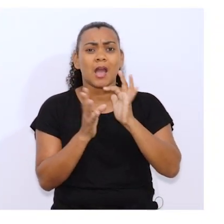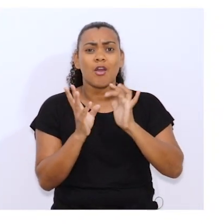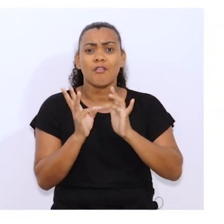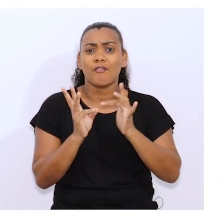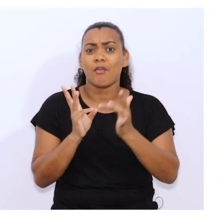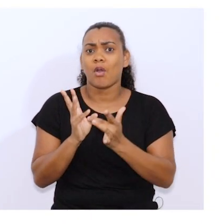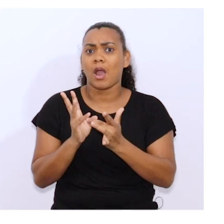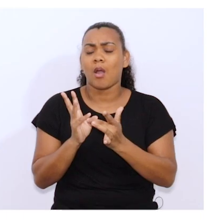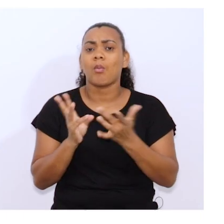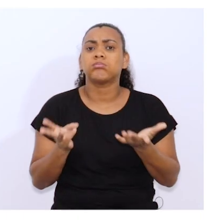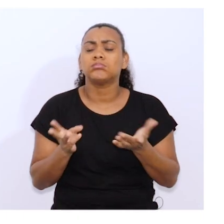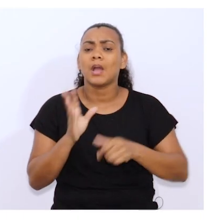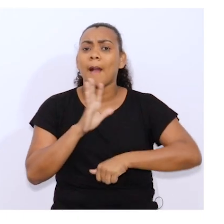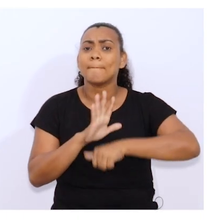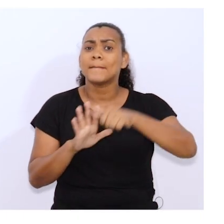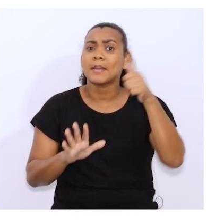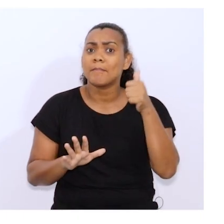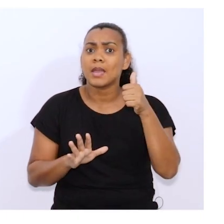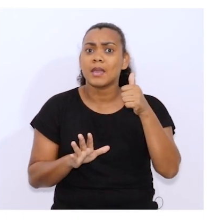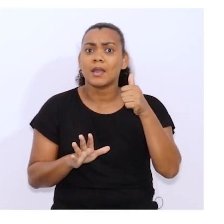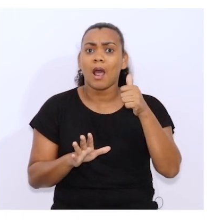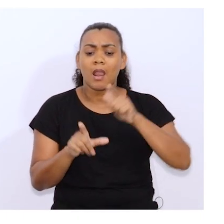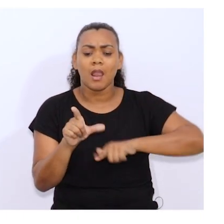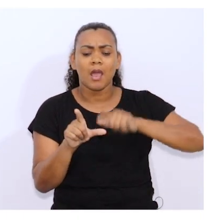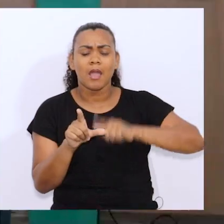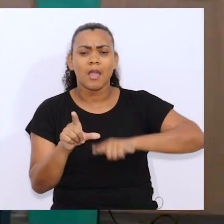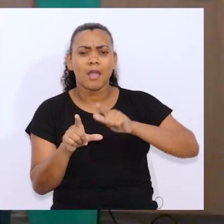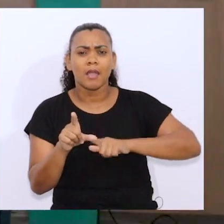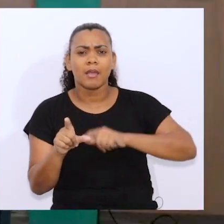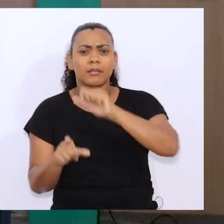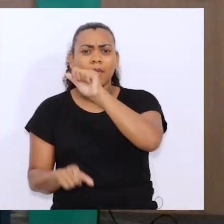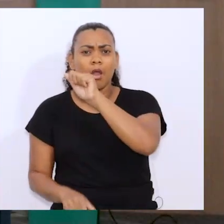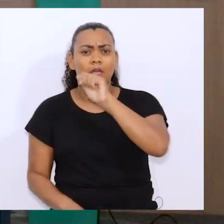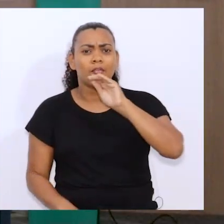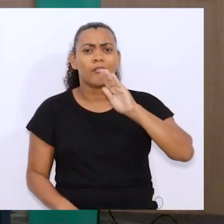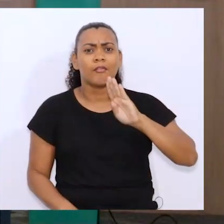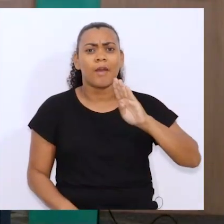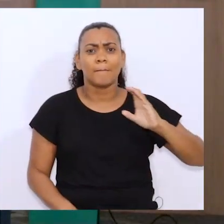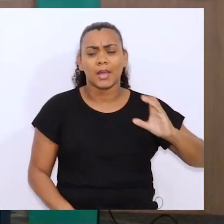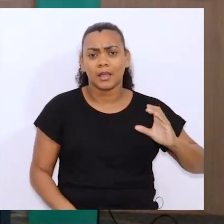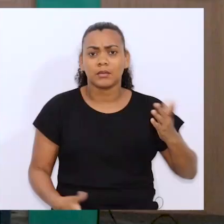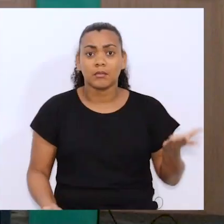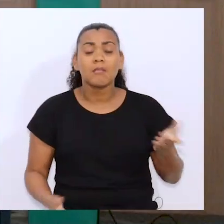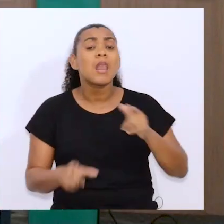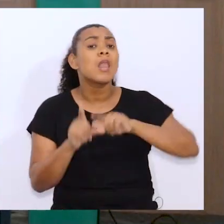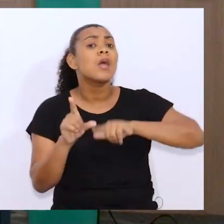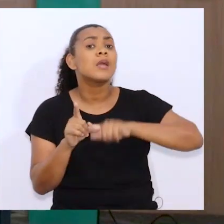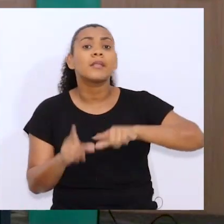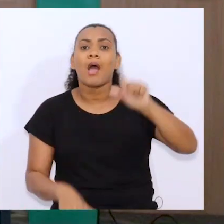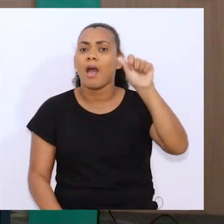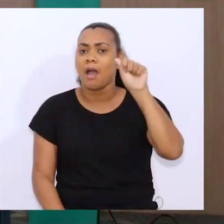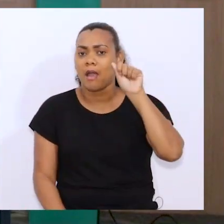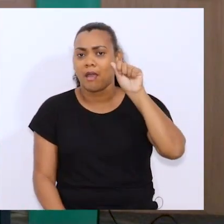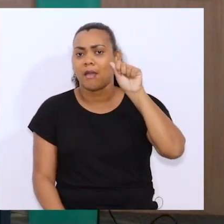e é a primeira letra do alfabeto. Qual a primeira letra do alfabeto? É a letra